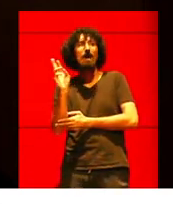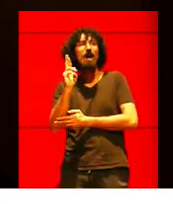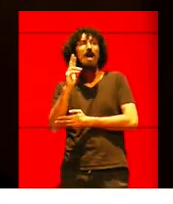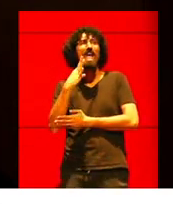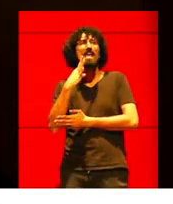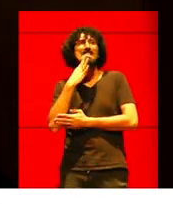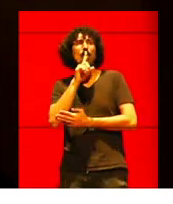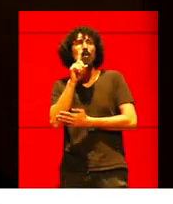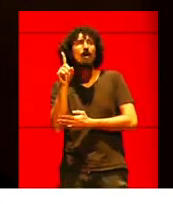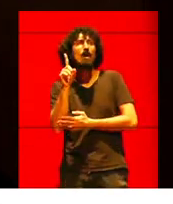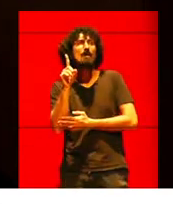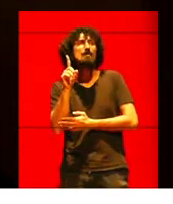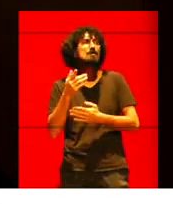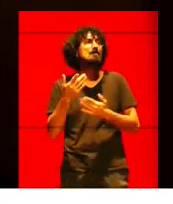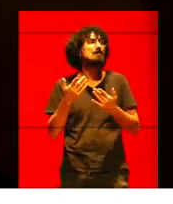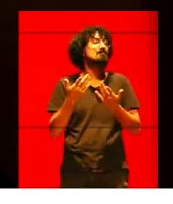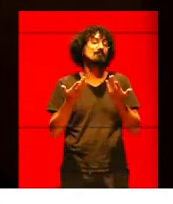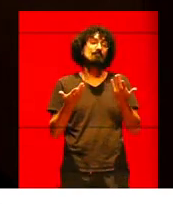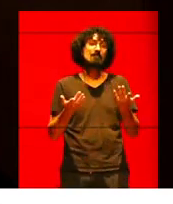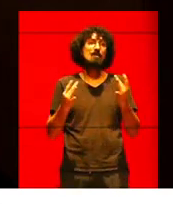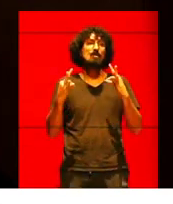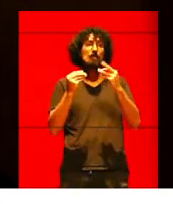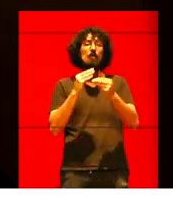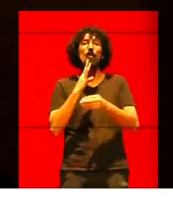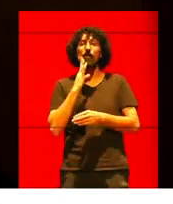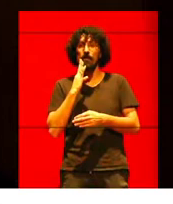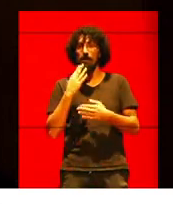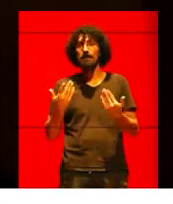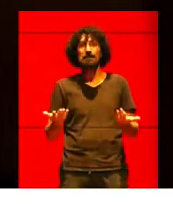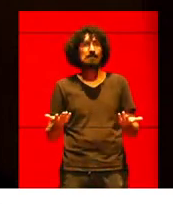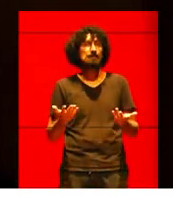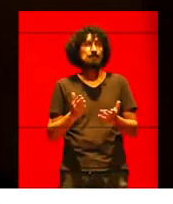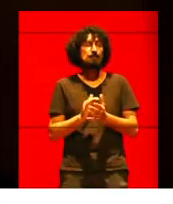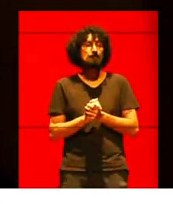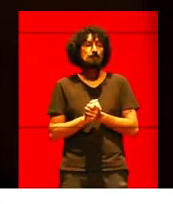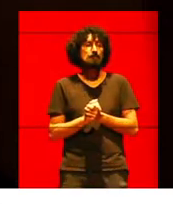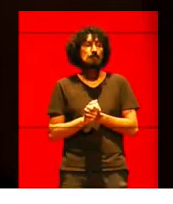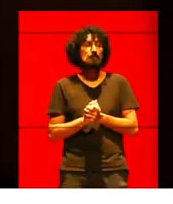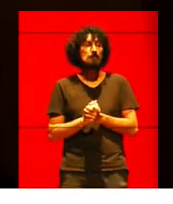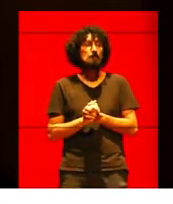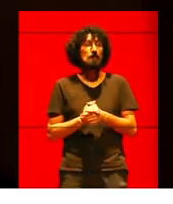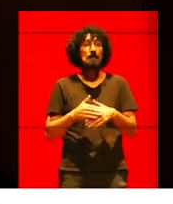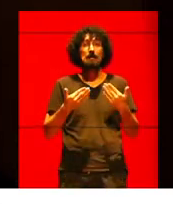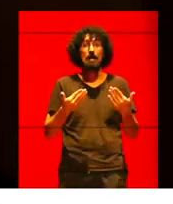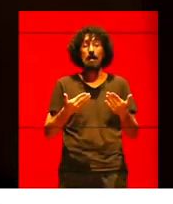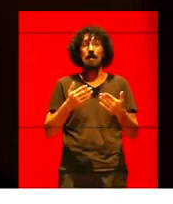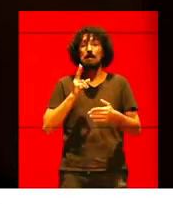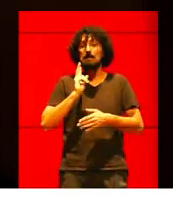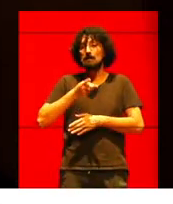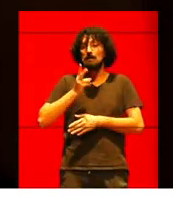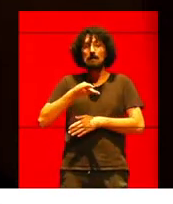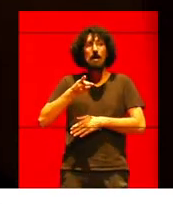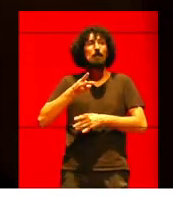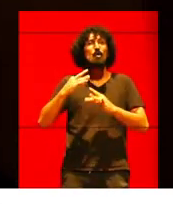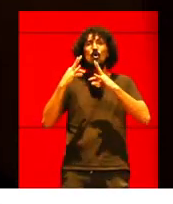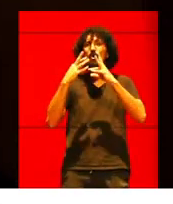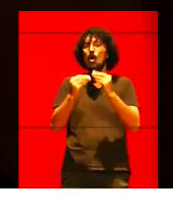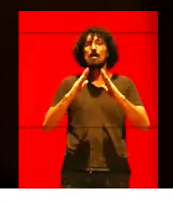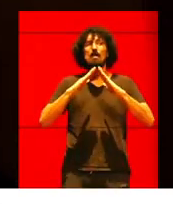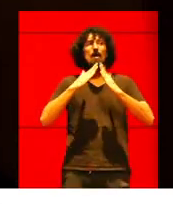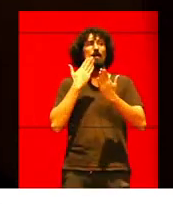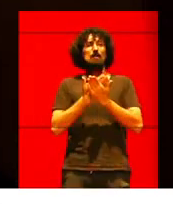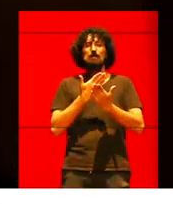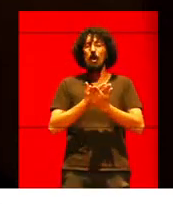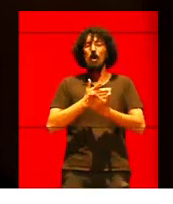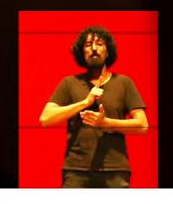Quem nunca ouviu falar de Machado de Assis? Ninguém, né? Você tem duas coisas que a escola tem, Machado de Assis e Mafalda. Não falta. Toda prova tem uma Mafalda e